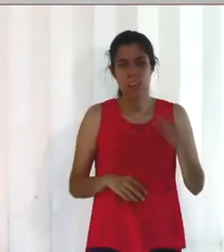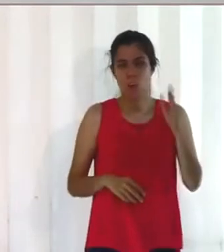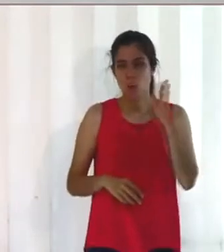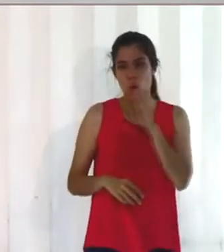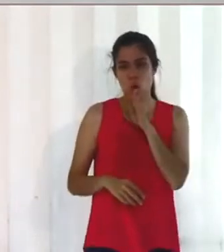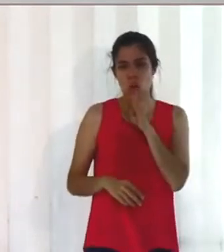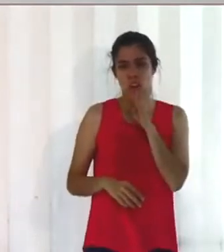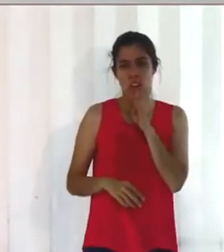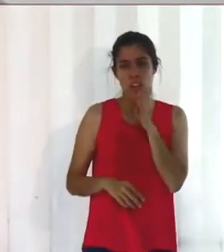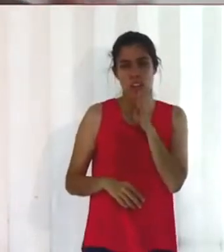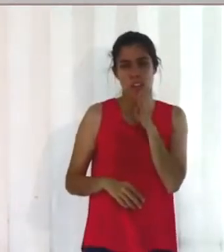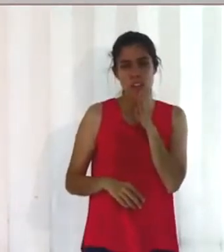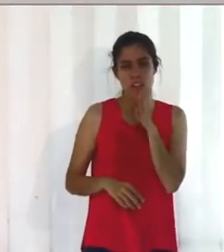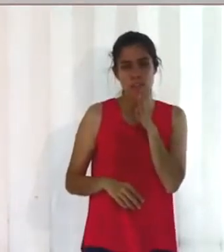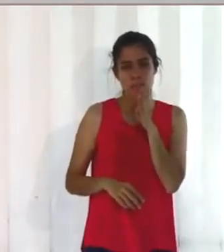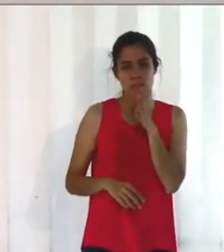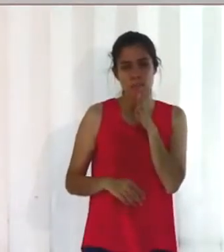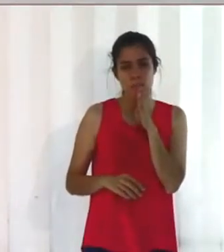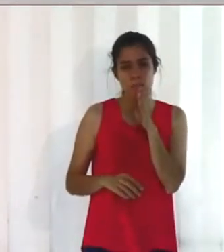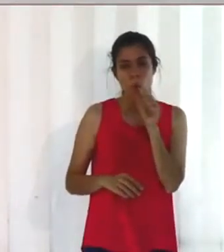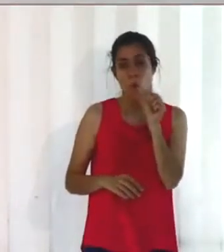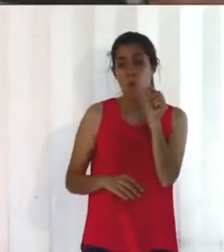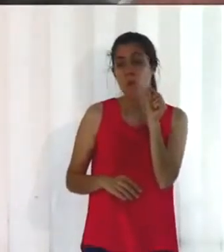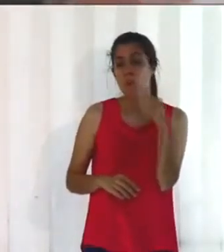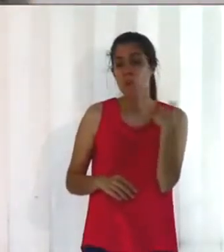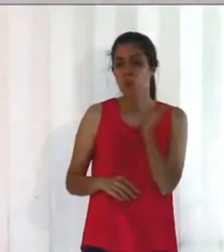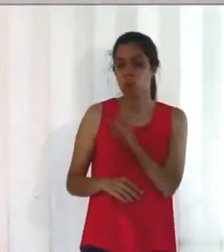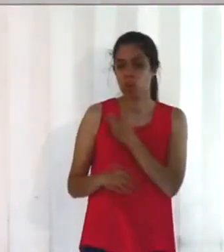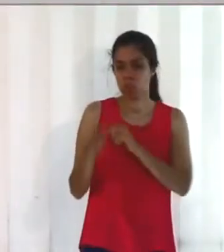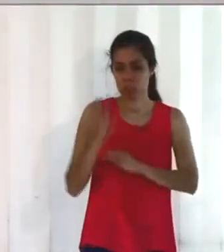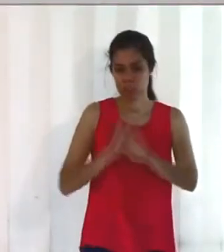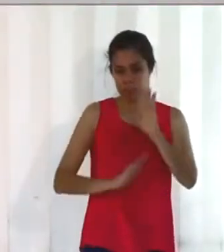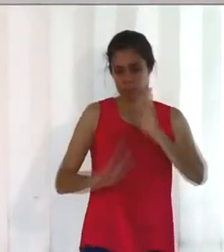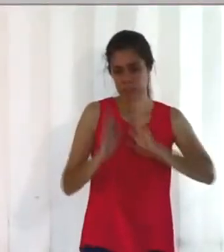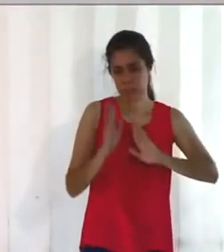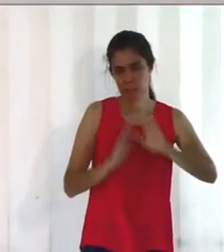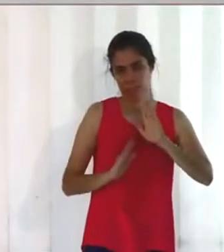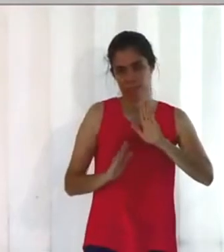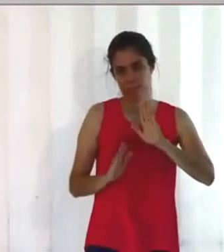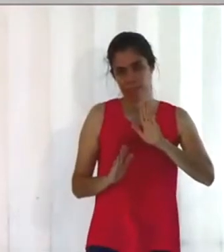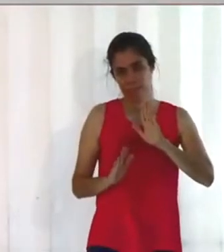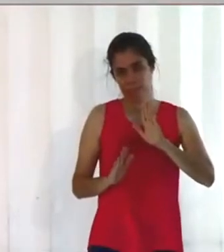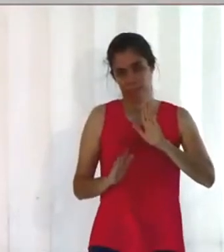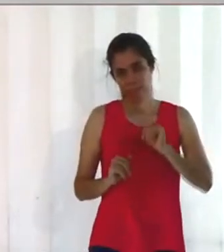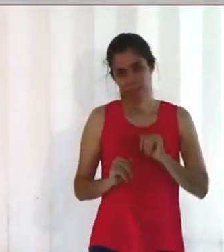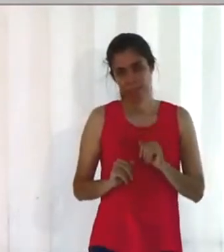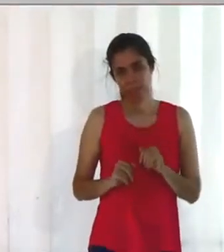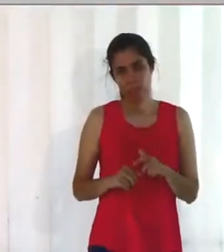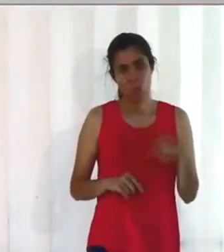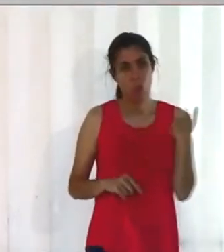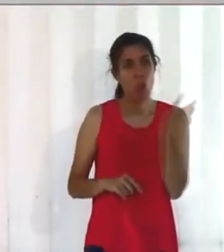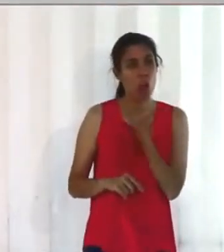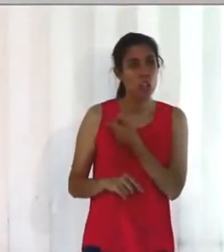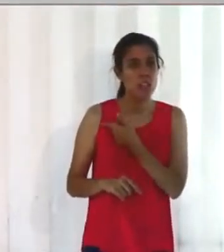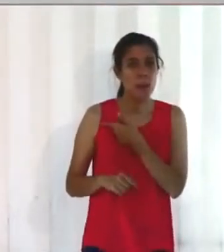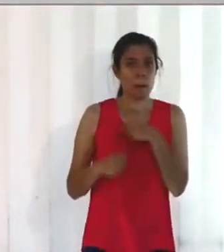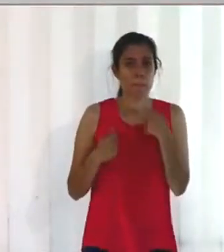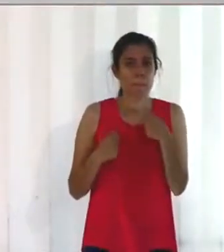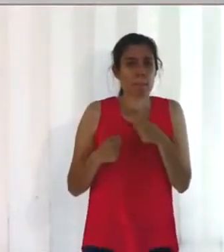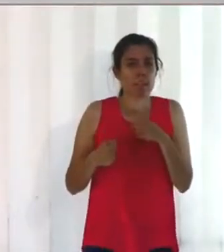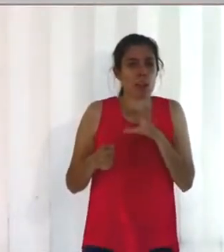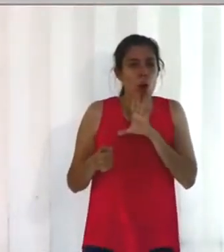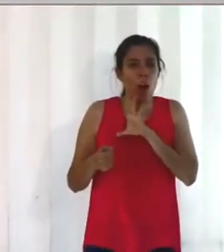E aqueles que adoram ao Senhor, se deleitam no Senhor, amam a presença de Deus, amam a